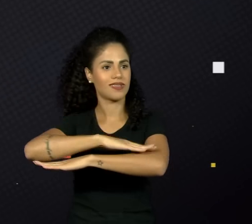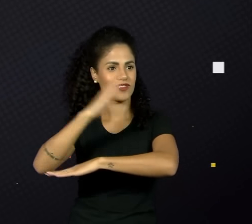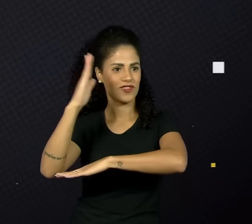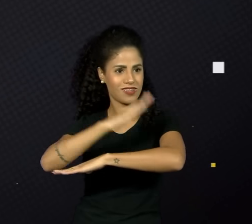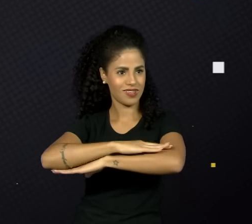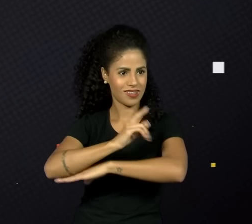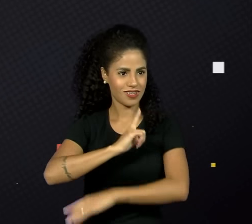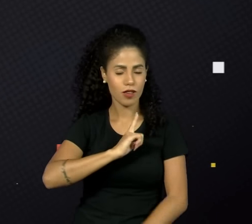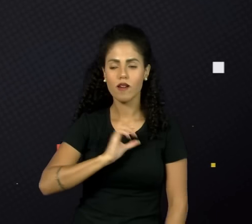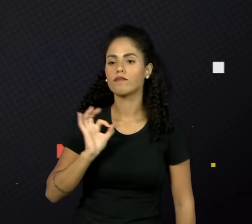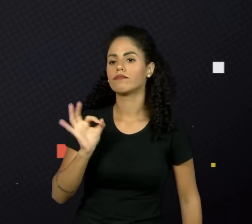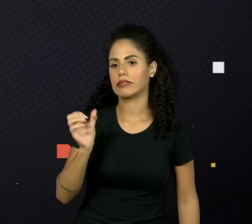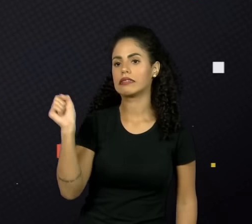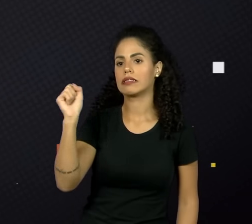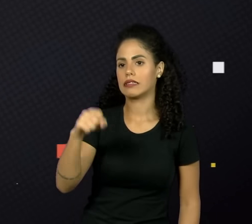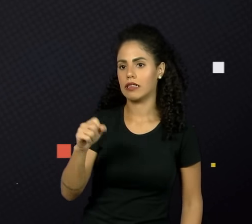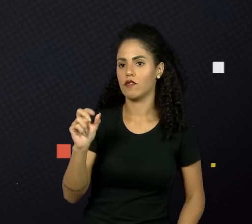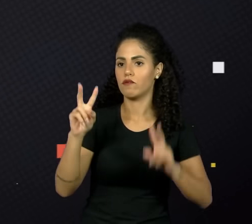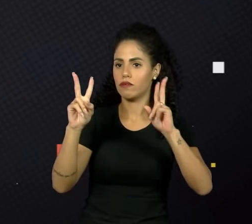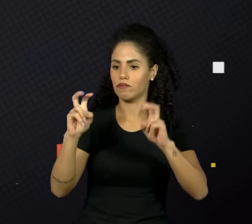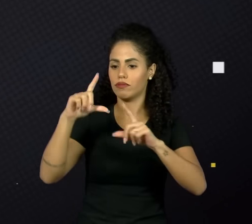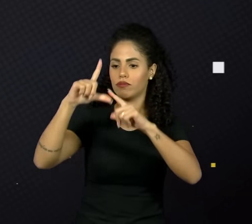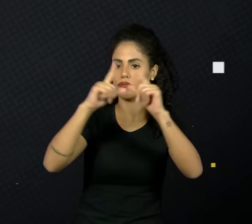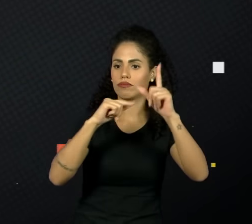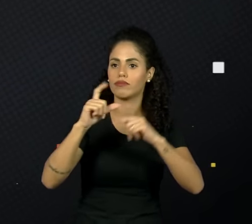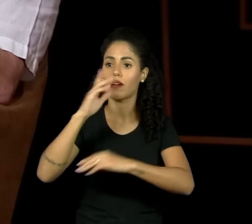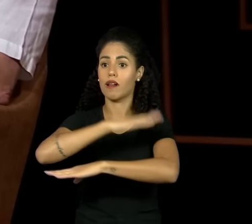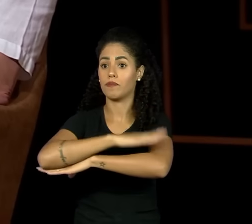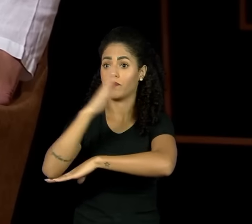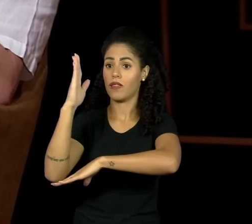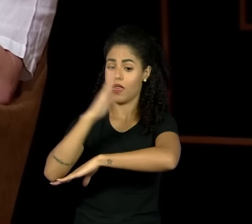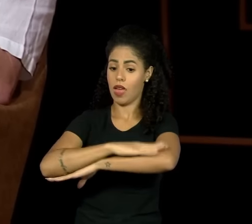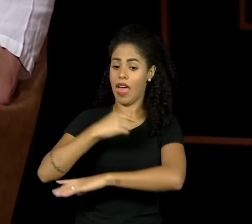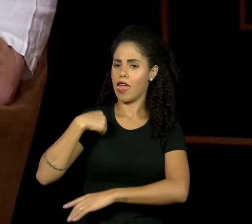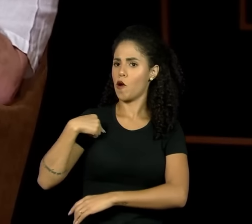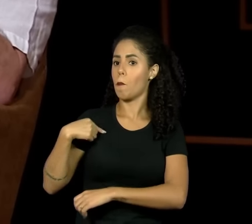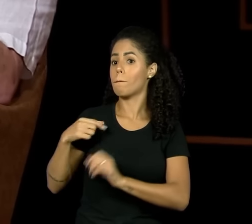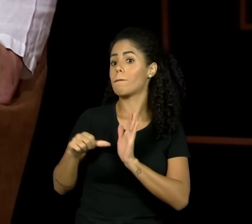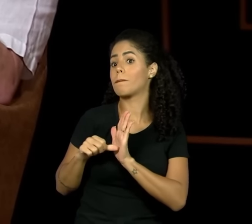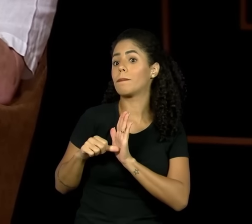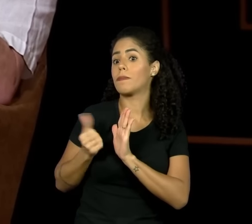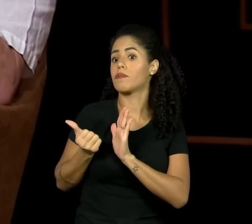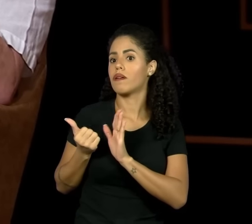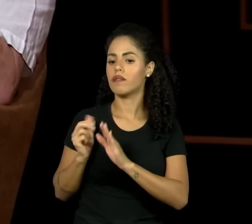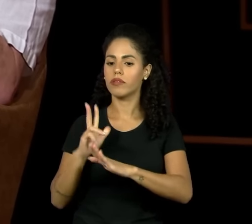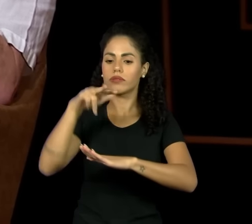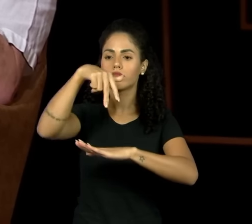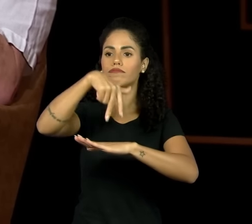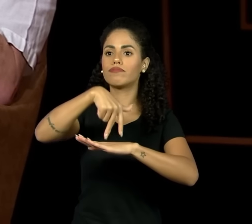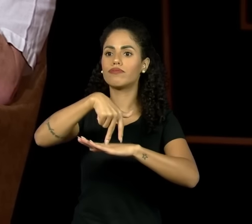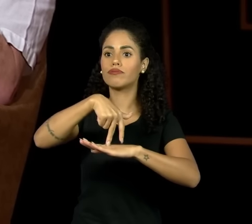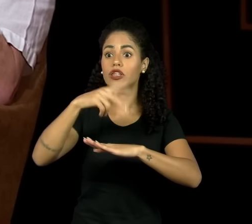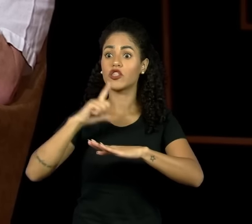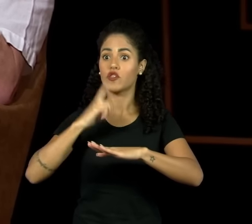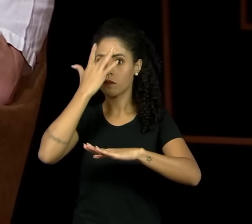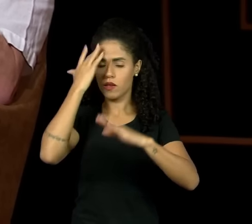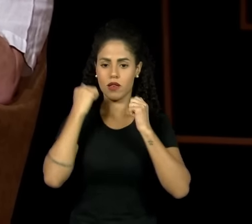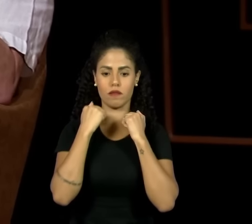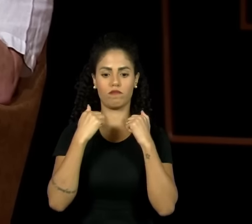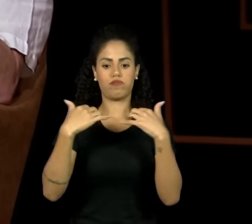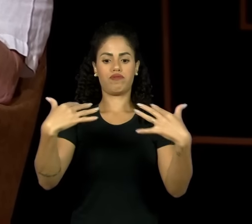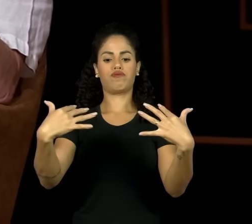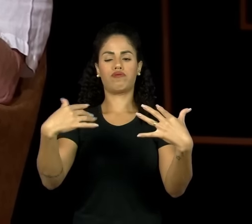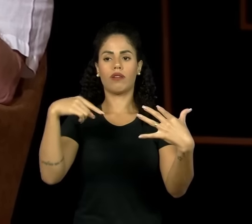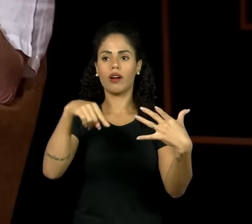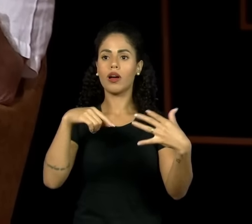teve exatamente nessa fase que foi a primeira vez que eu subi num palco assim com plateia eh Apesar de que a